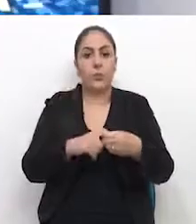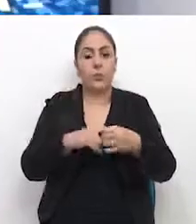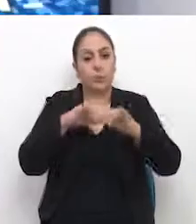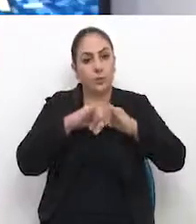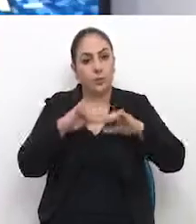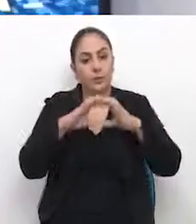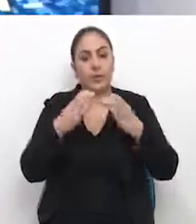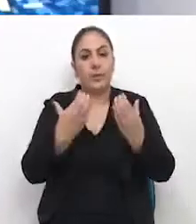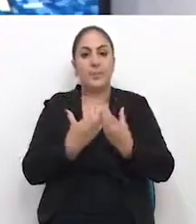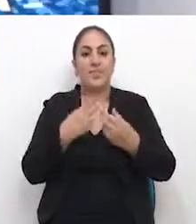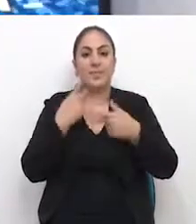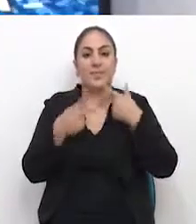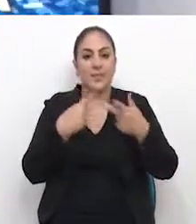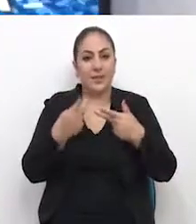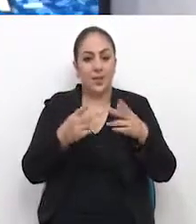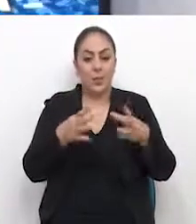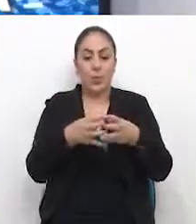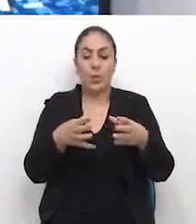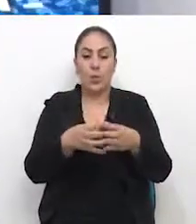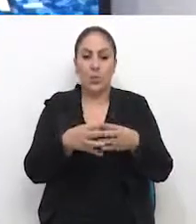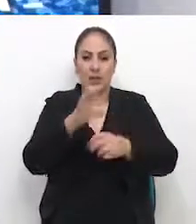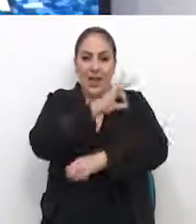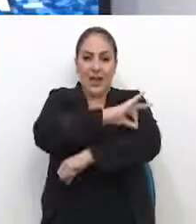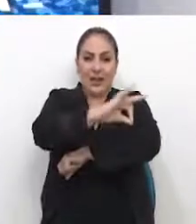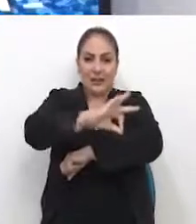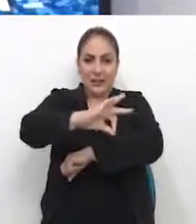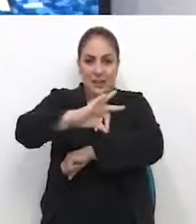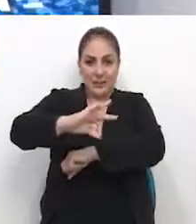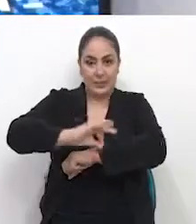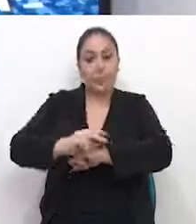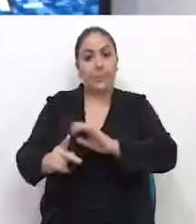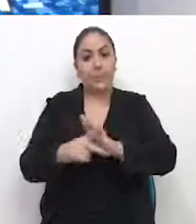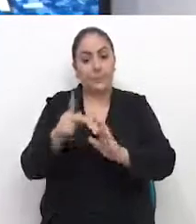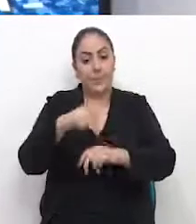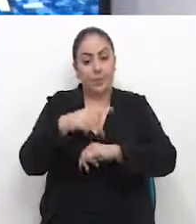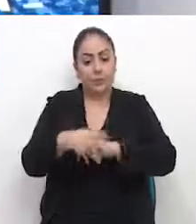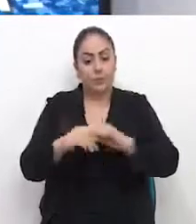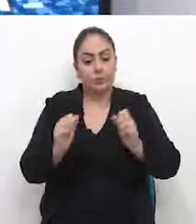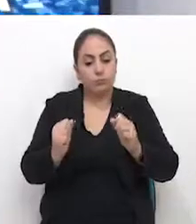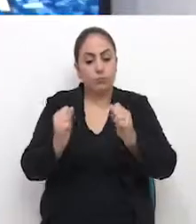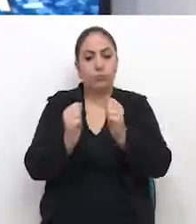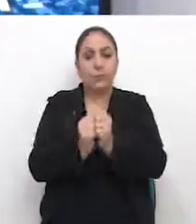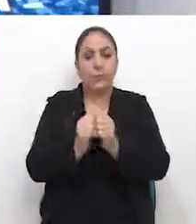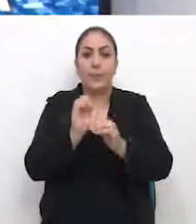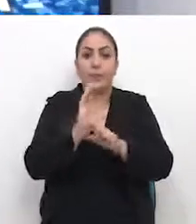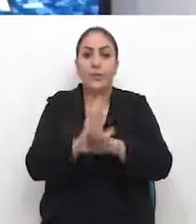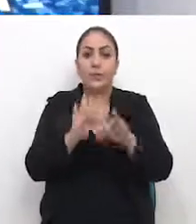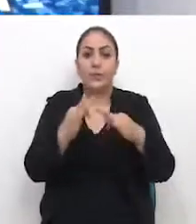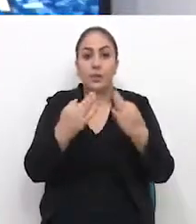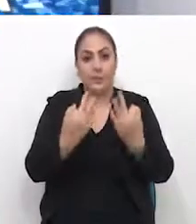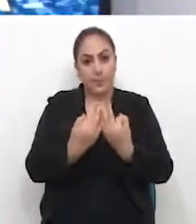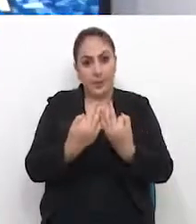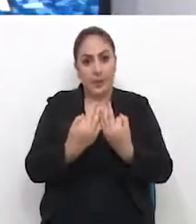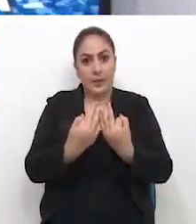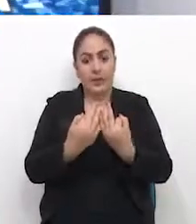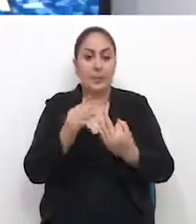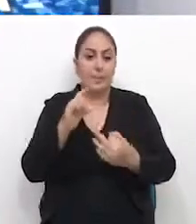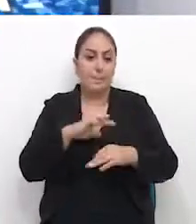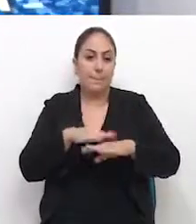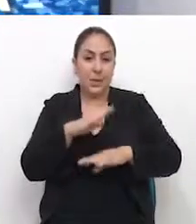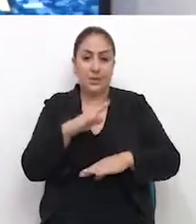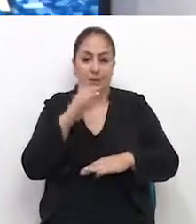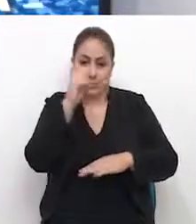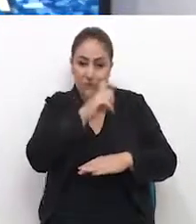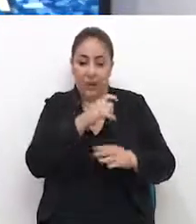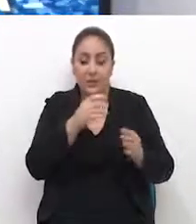Estamos de volta com o Jornal da Câmara para falar que um grupo de arquitetas passofundenses decidiu se unir para ajudar famílias em